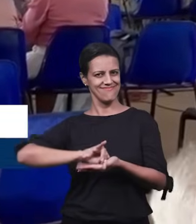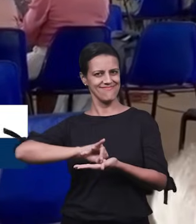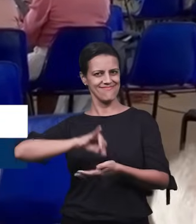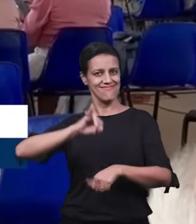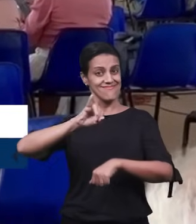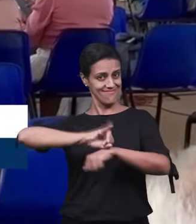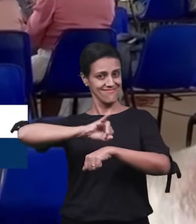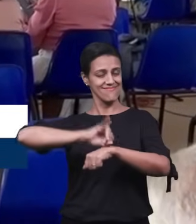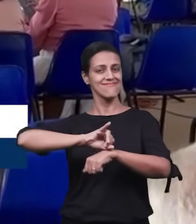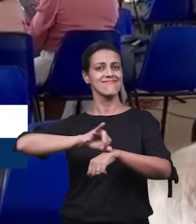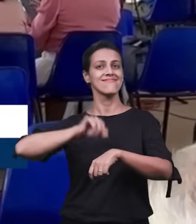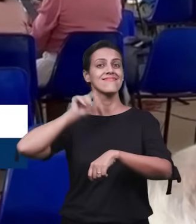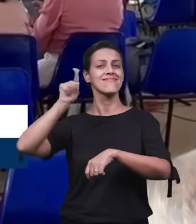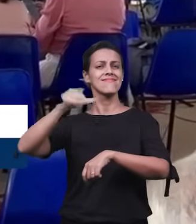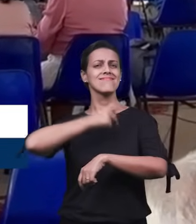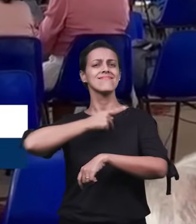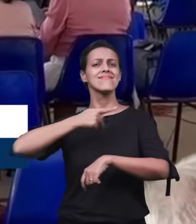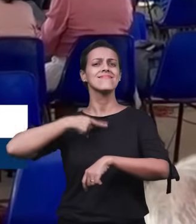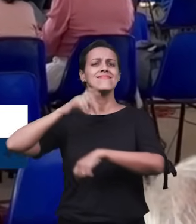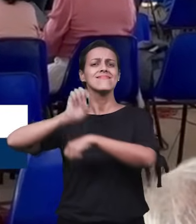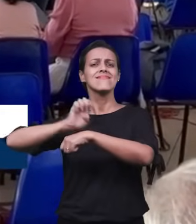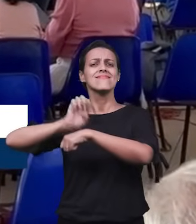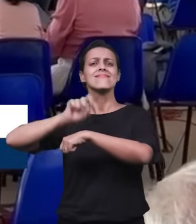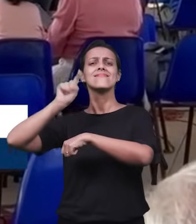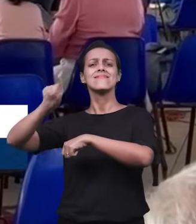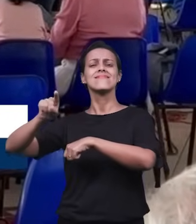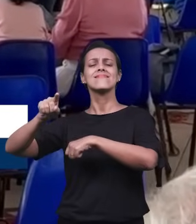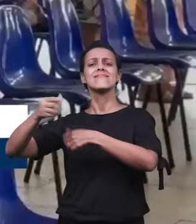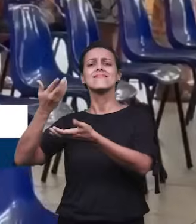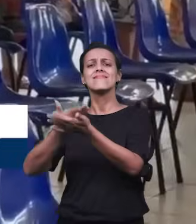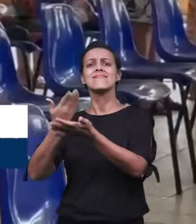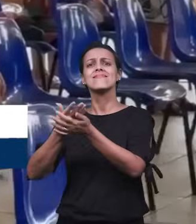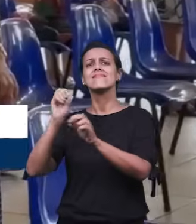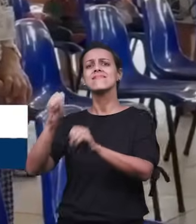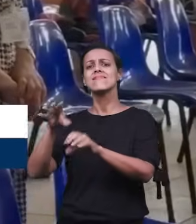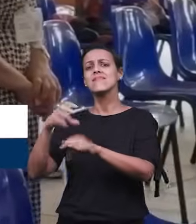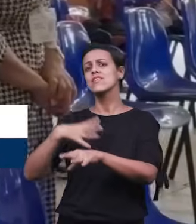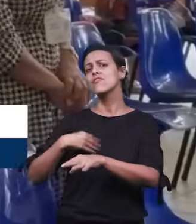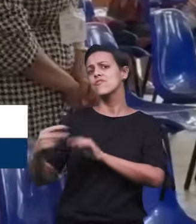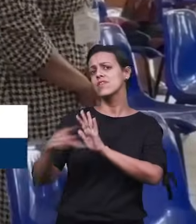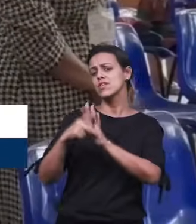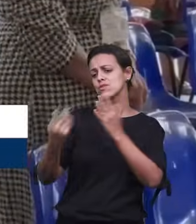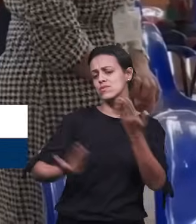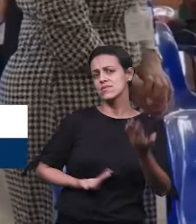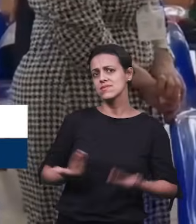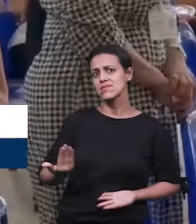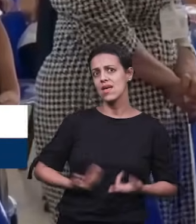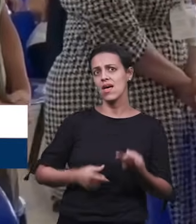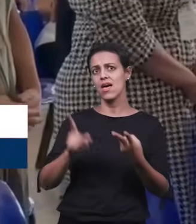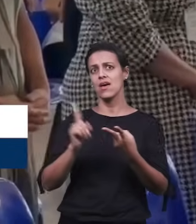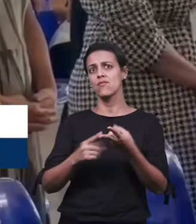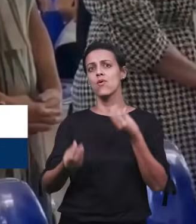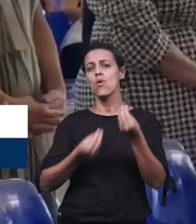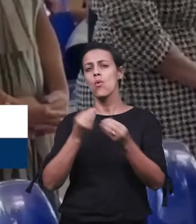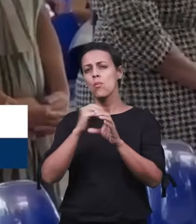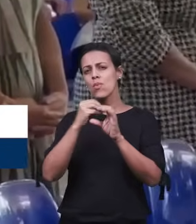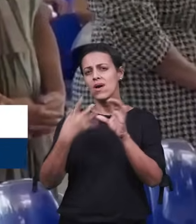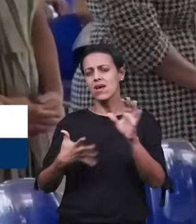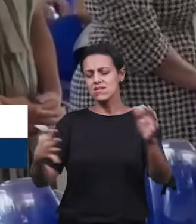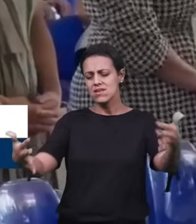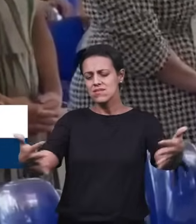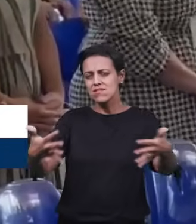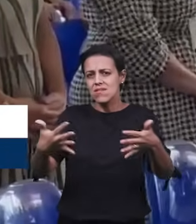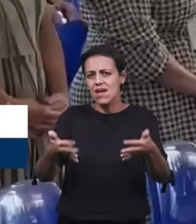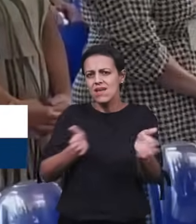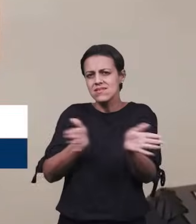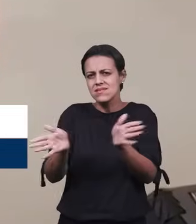os filhos dos servos, características do acolhimento e da acessibilidade na Igreja Cristã Maranata e sobre a criação